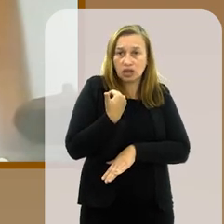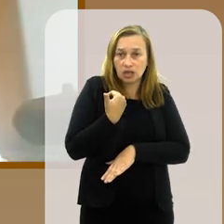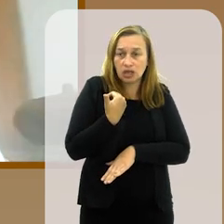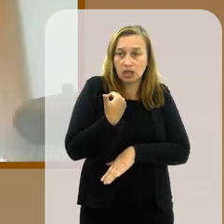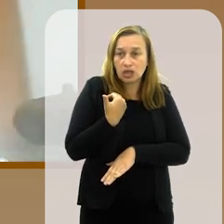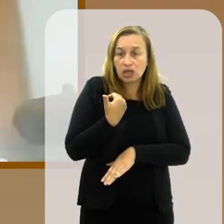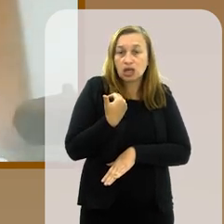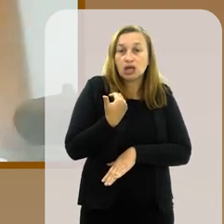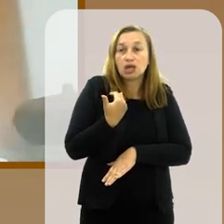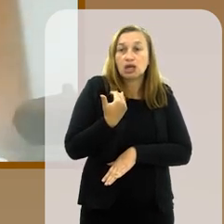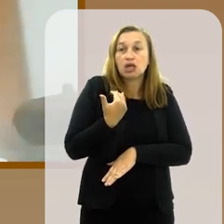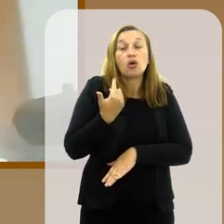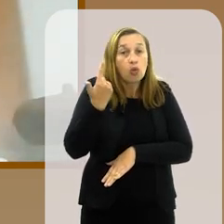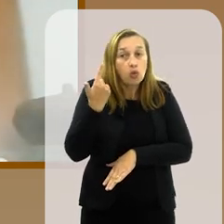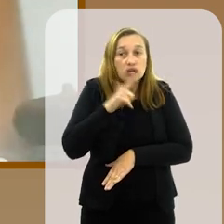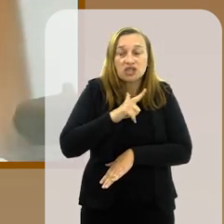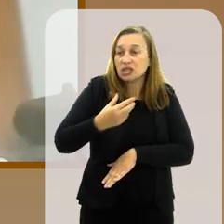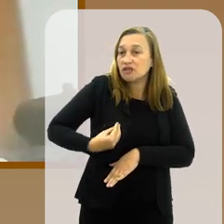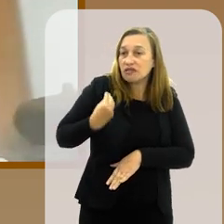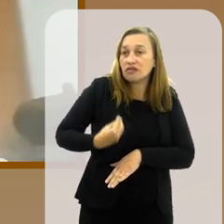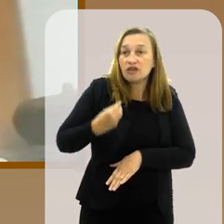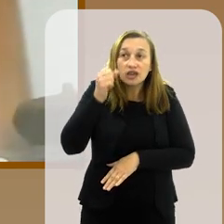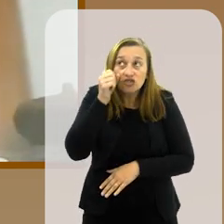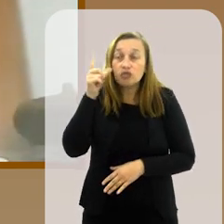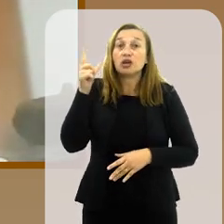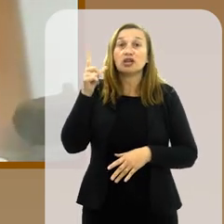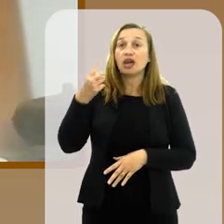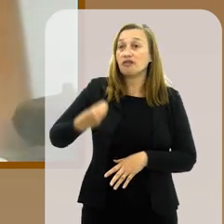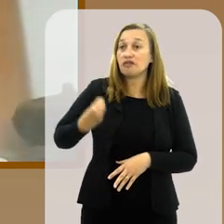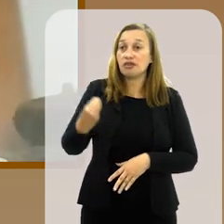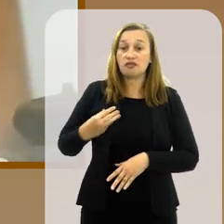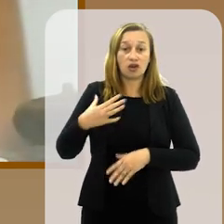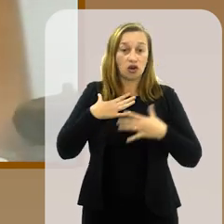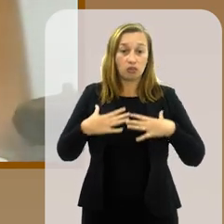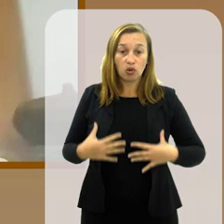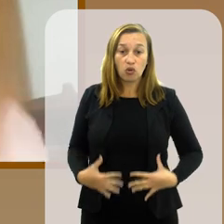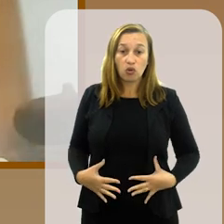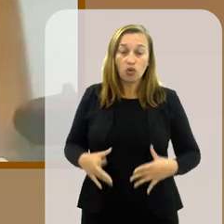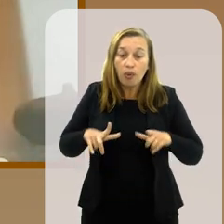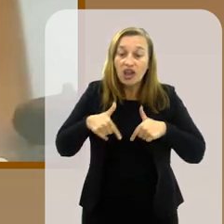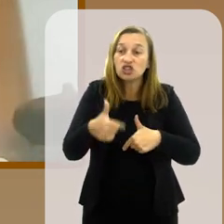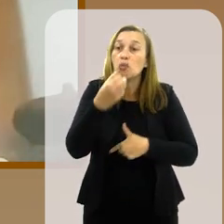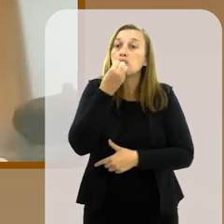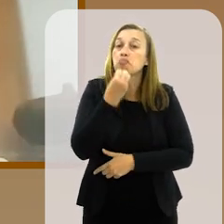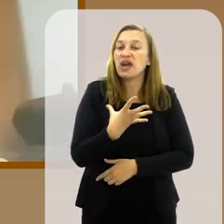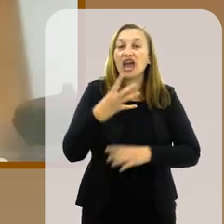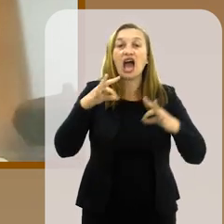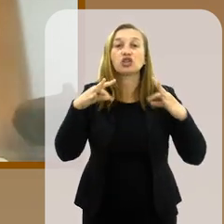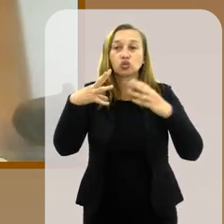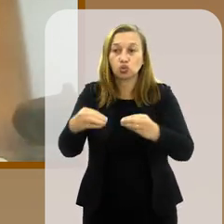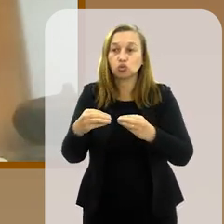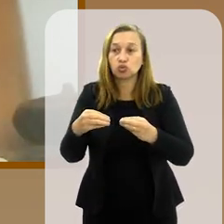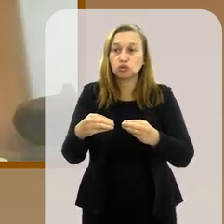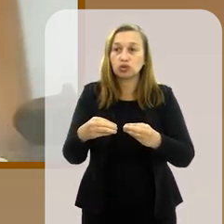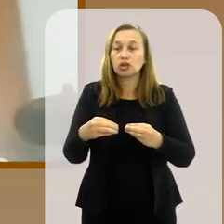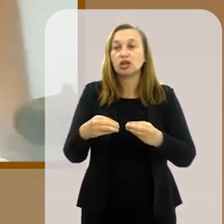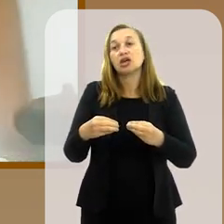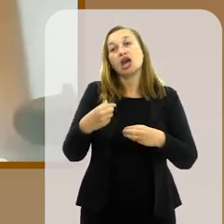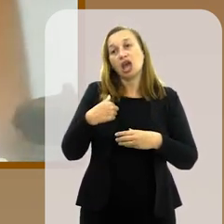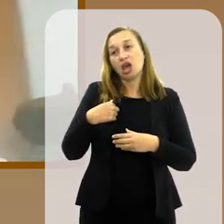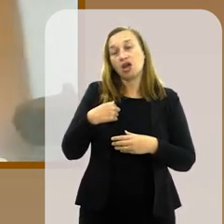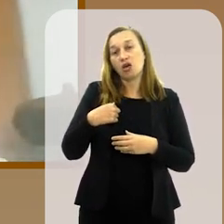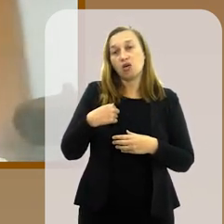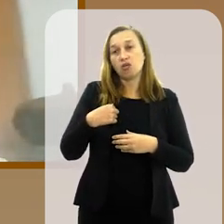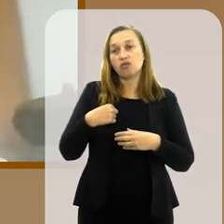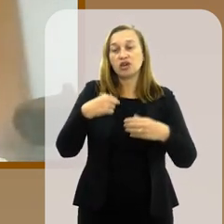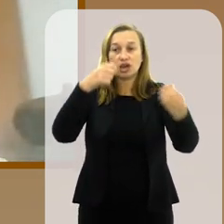e não sei como eu sobrevivi e acordei, estava viva e o meu corpo reagiu muito bem a tudo, né? Eu